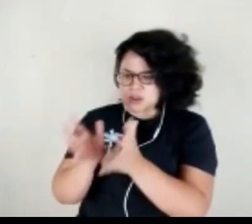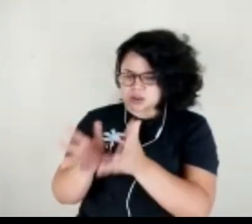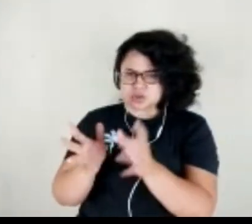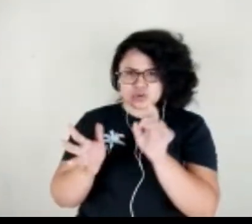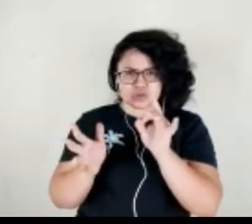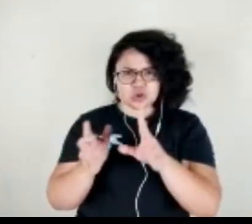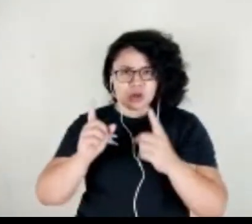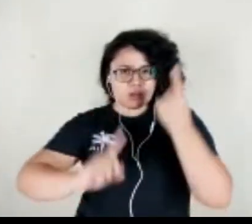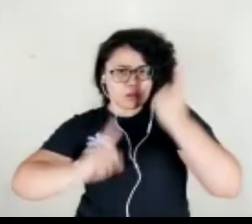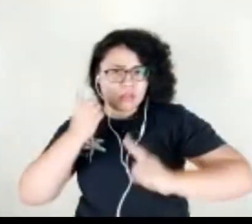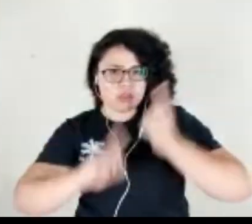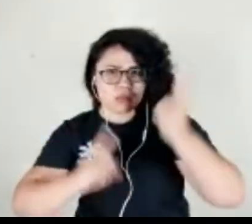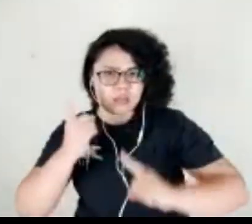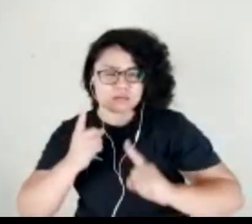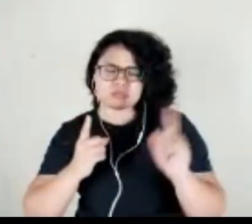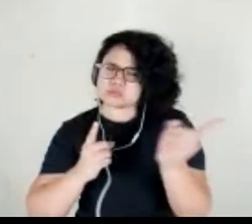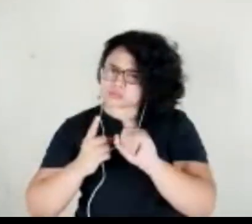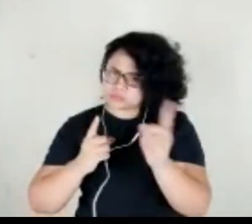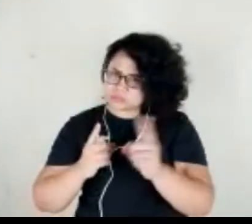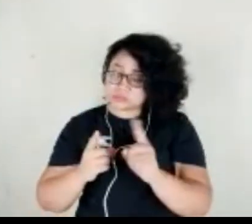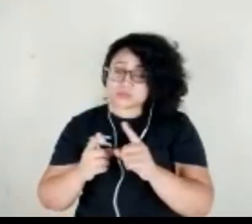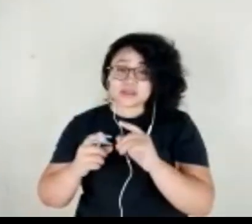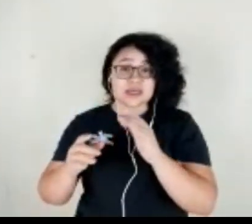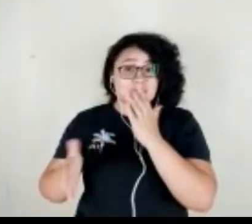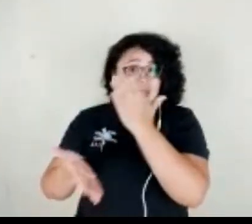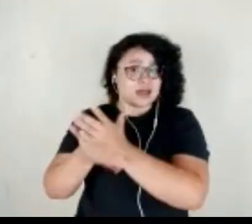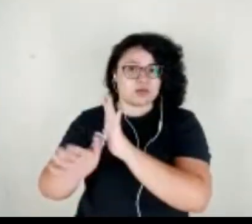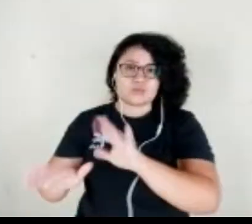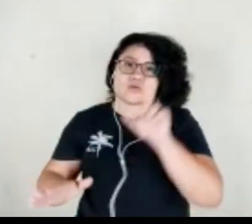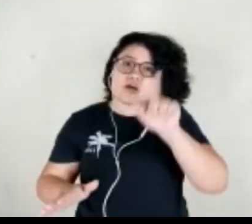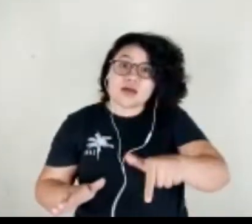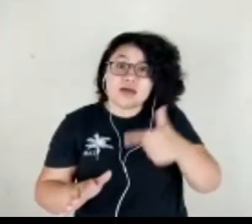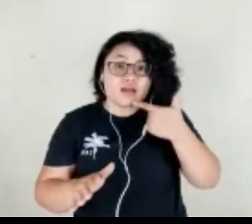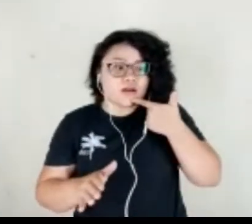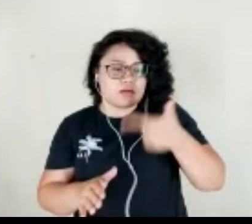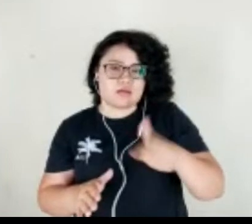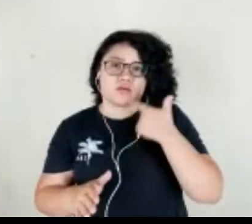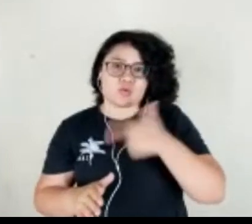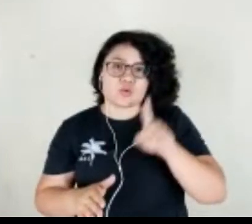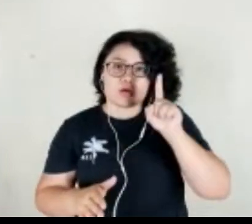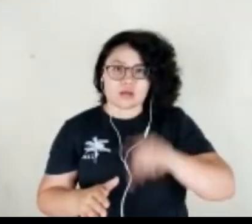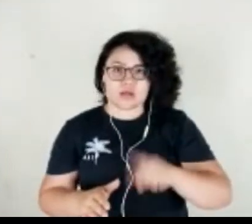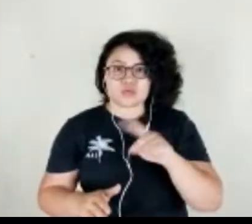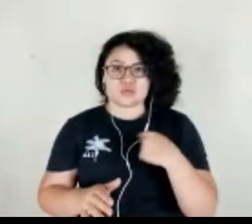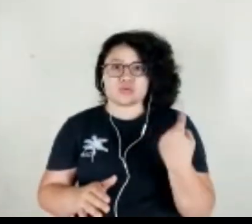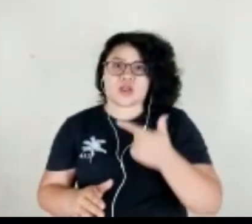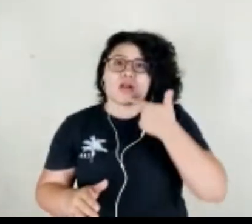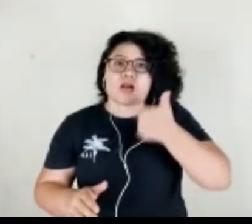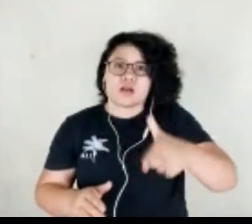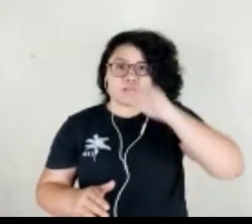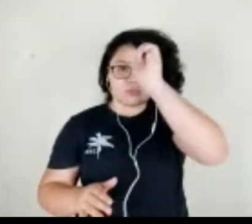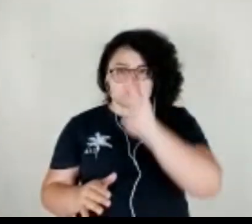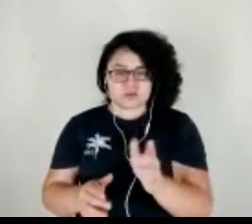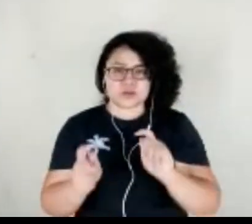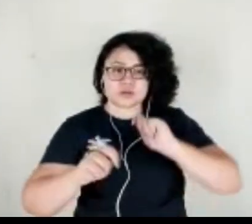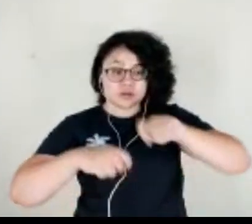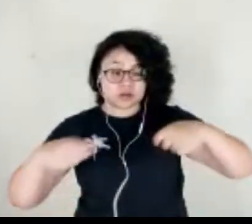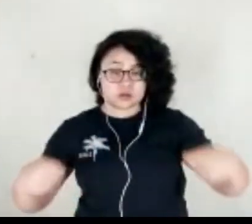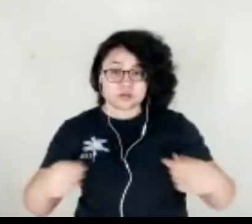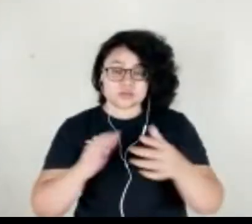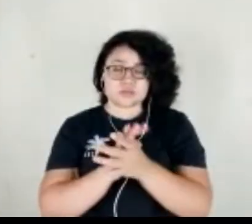ela não é somente gesto, não é mímica, ela é uma língua. É a nossa língua brasileira de sinais.